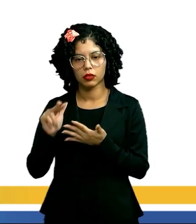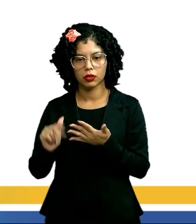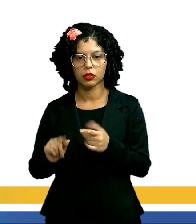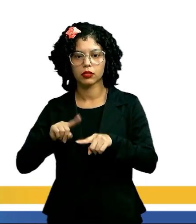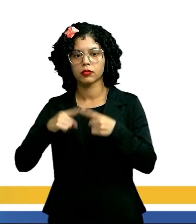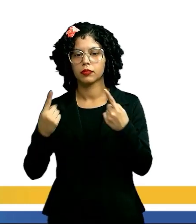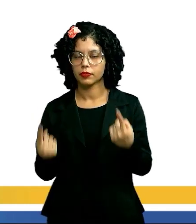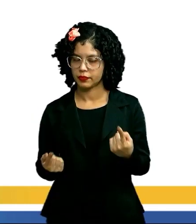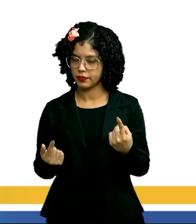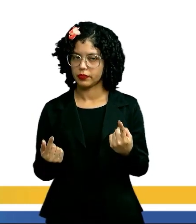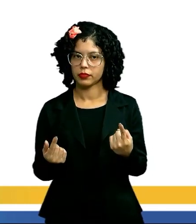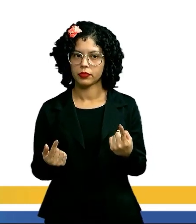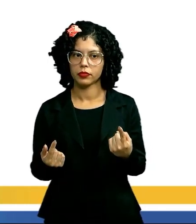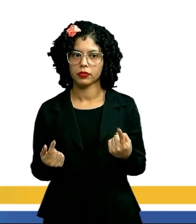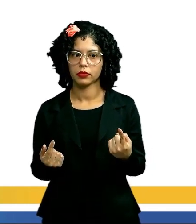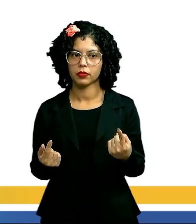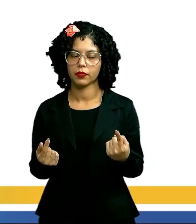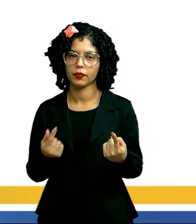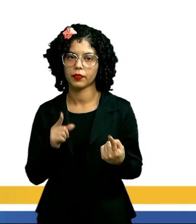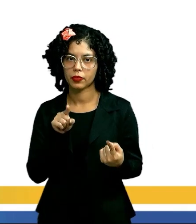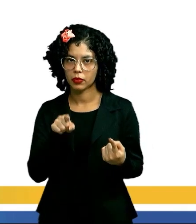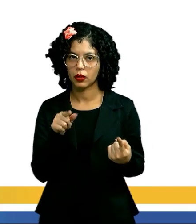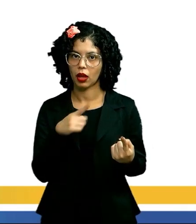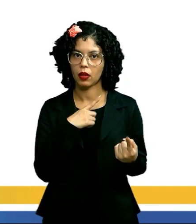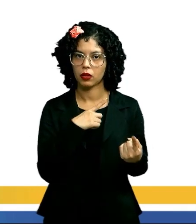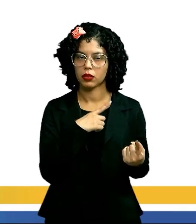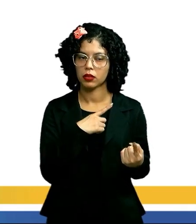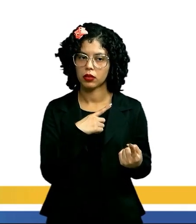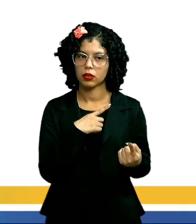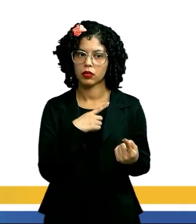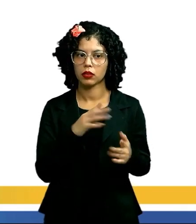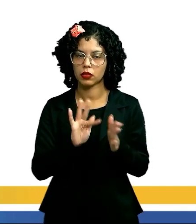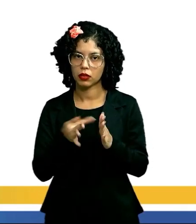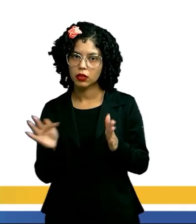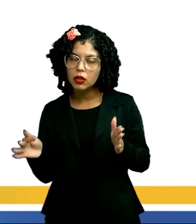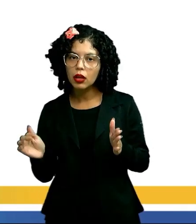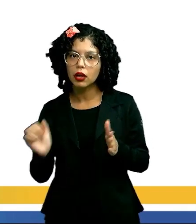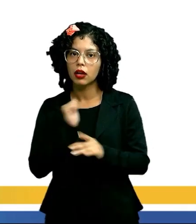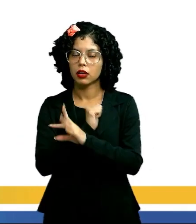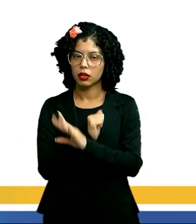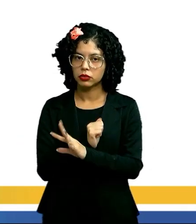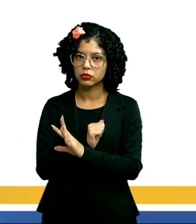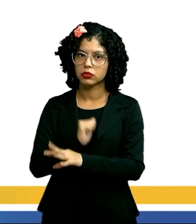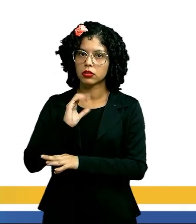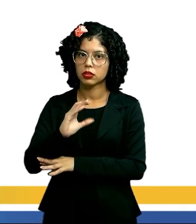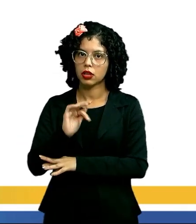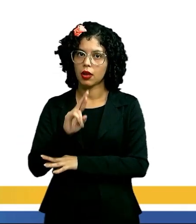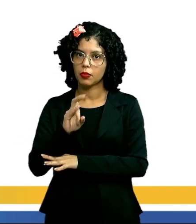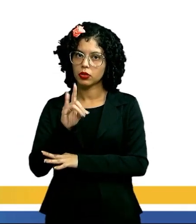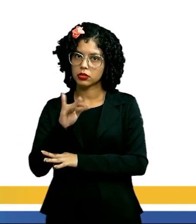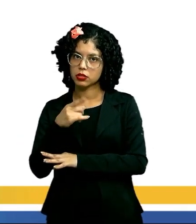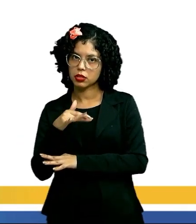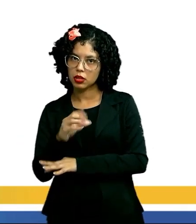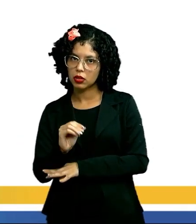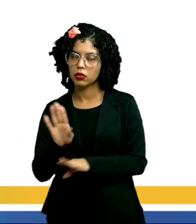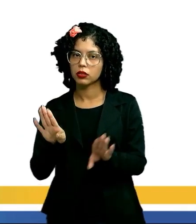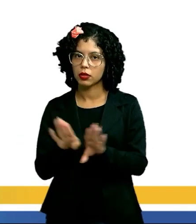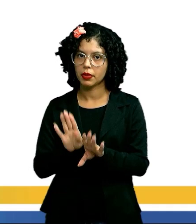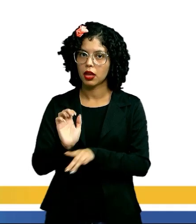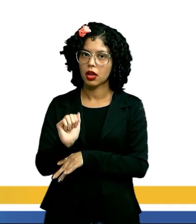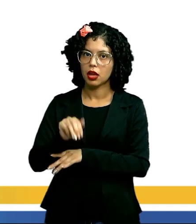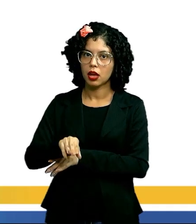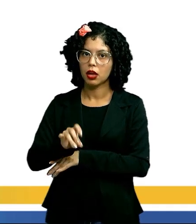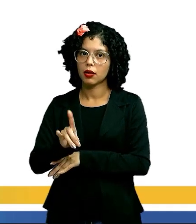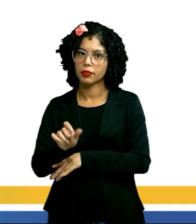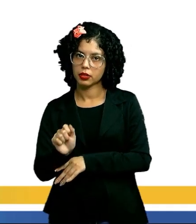carbonilas, mas as carbonilas que estão aí, elas configuram a função ácido carboxílico e a função amida. Elas não